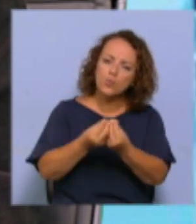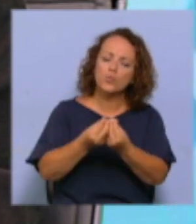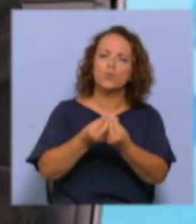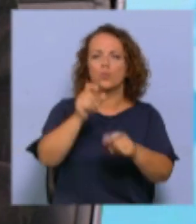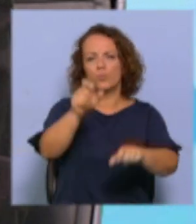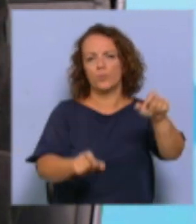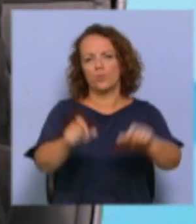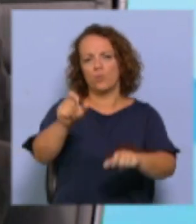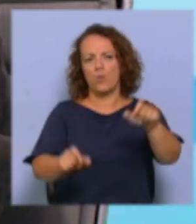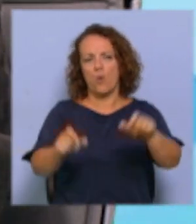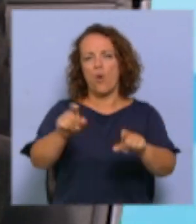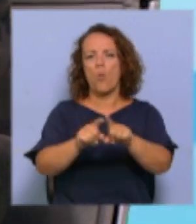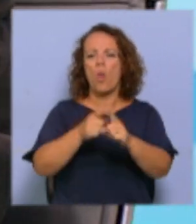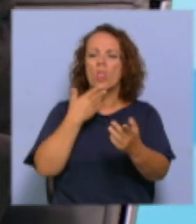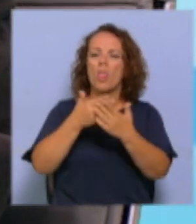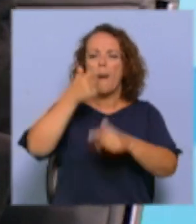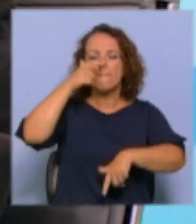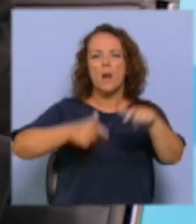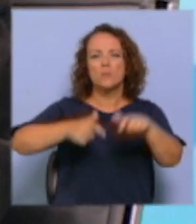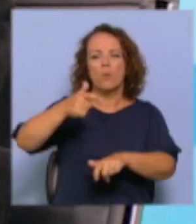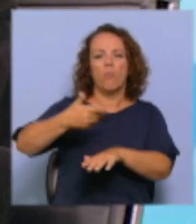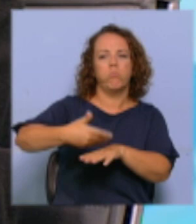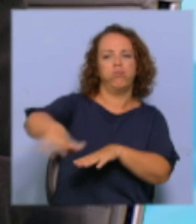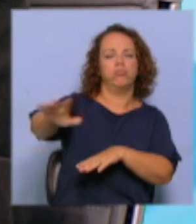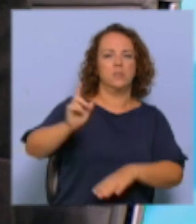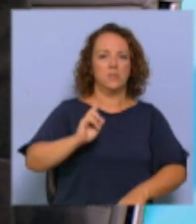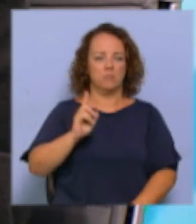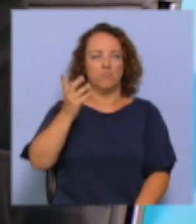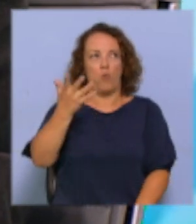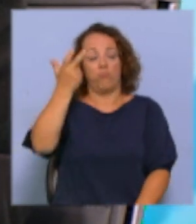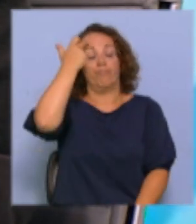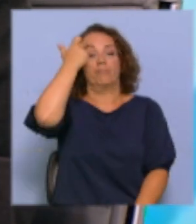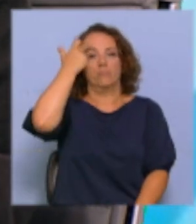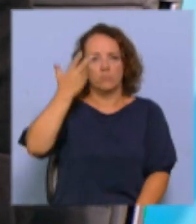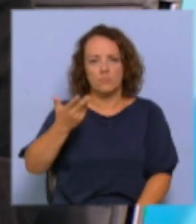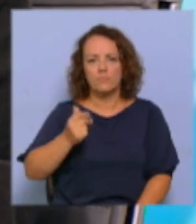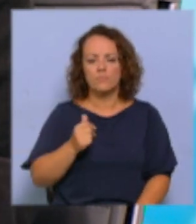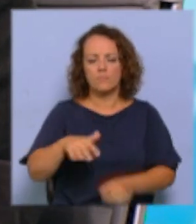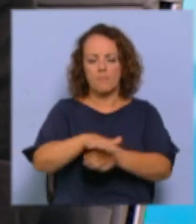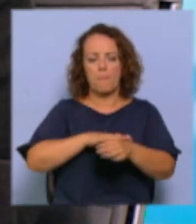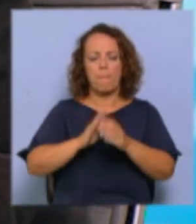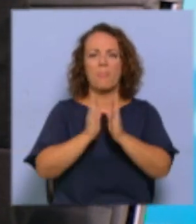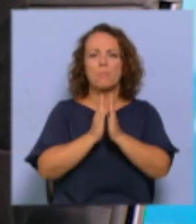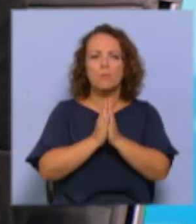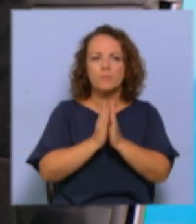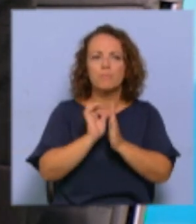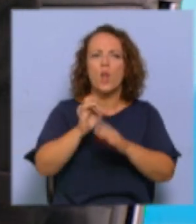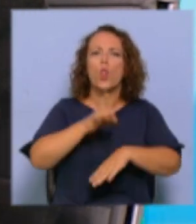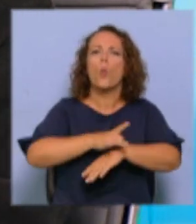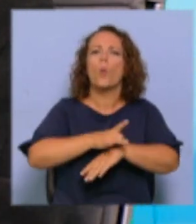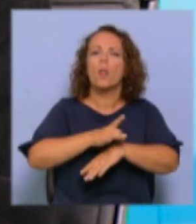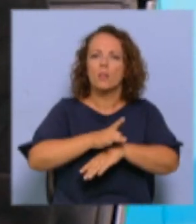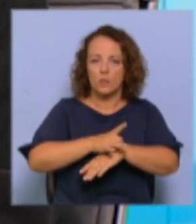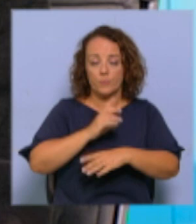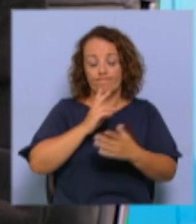deixar marginalizadas. Eu estou, por exemplo, a lembrar a pastoral dos doentes e coisa parecida. Não